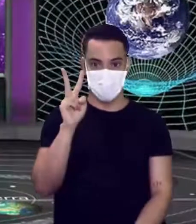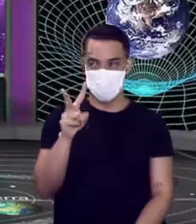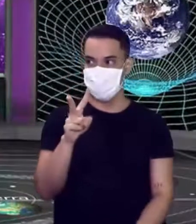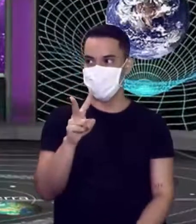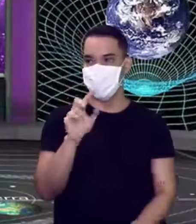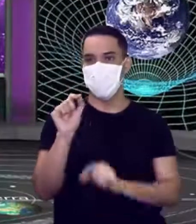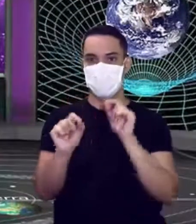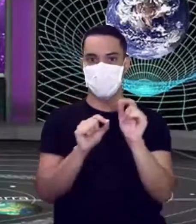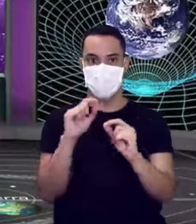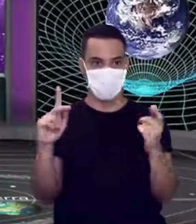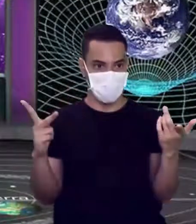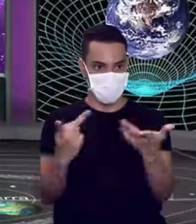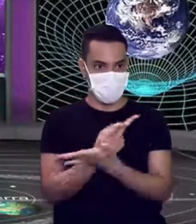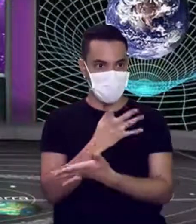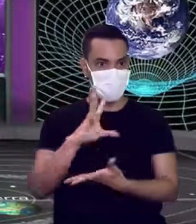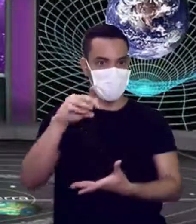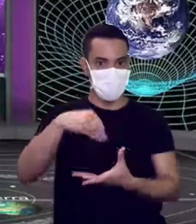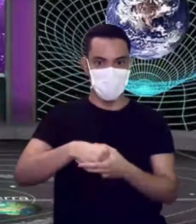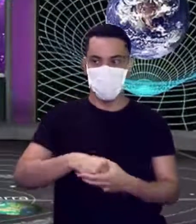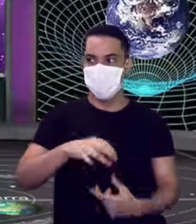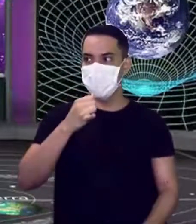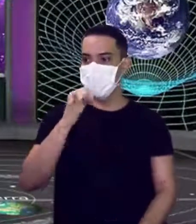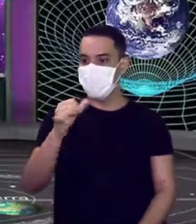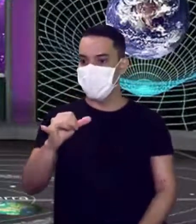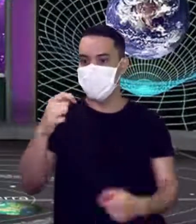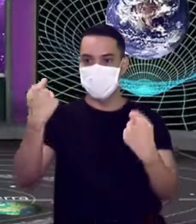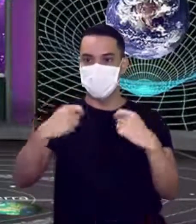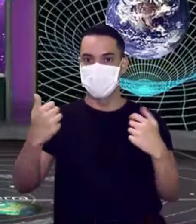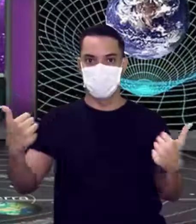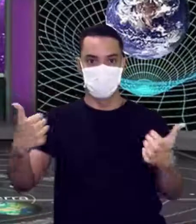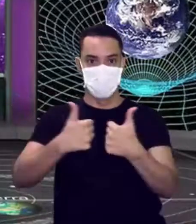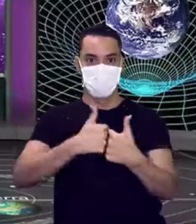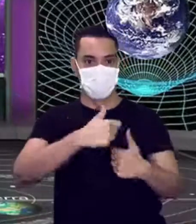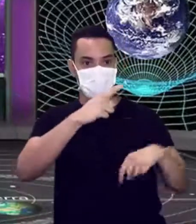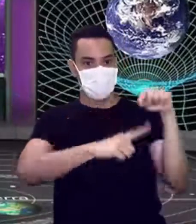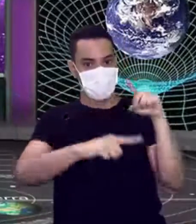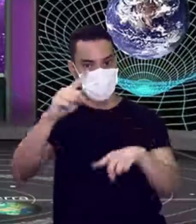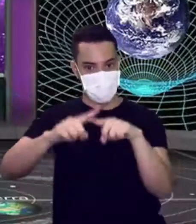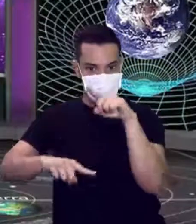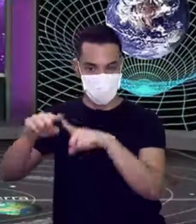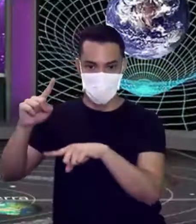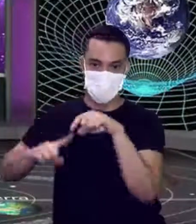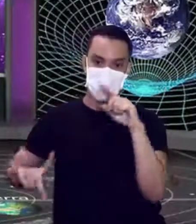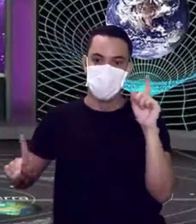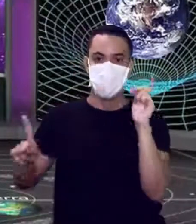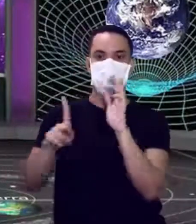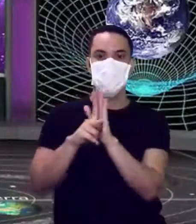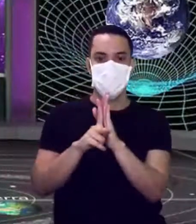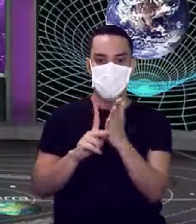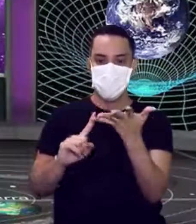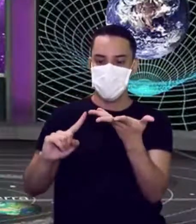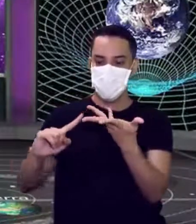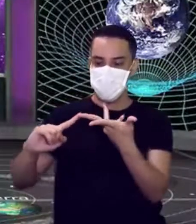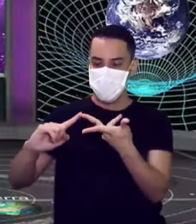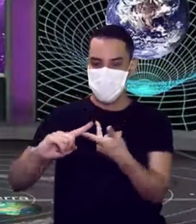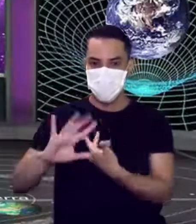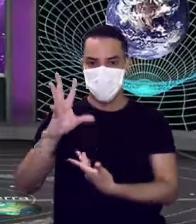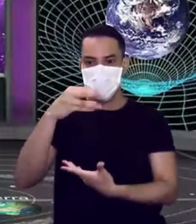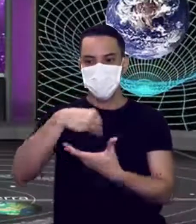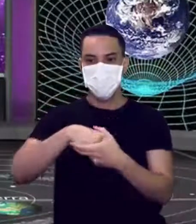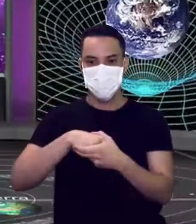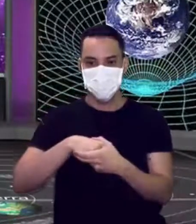atração eletrostática, eu preciso aproximar, por exemplo, materiais que estejam carregados com portadores de cargas